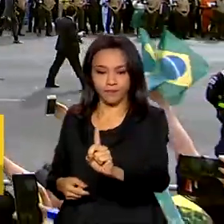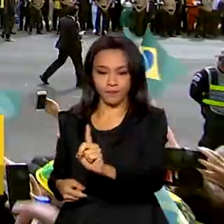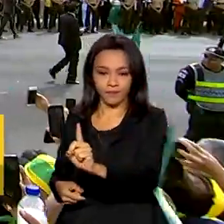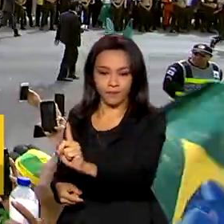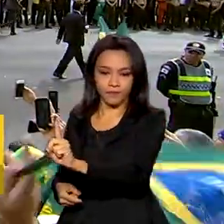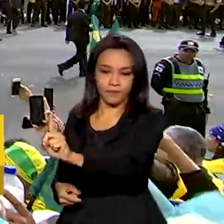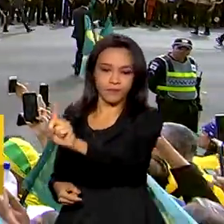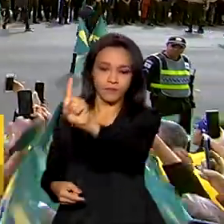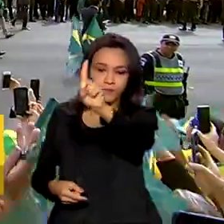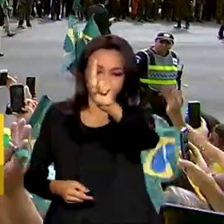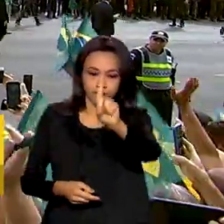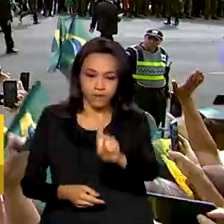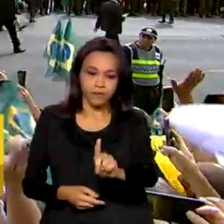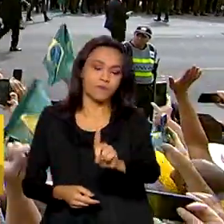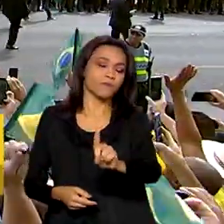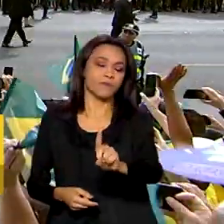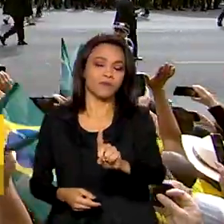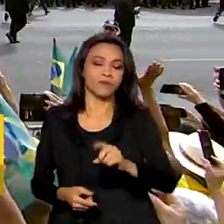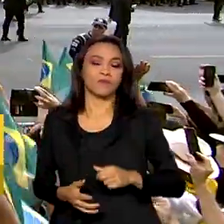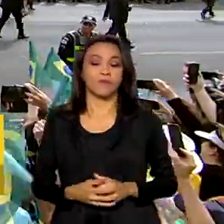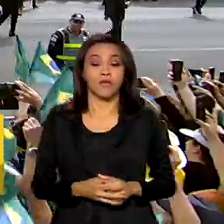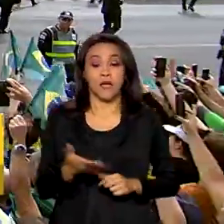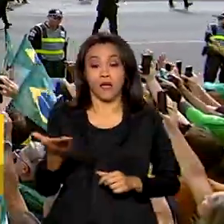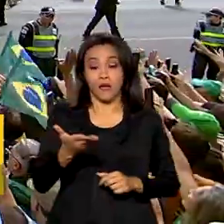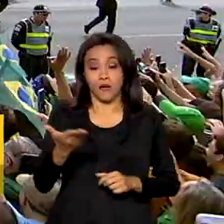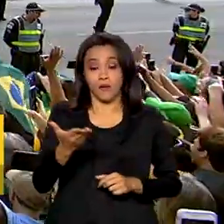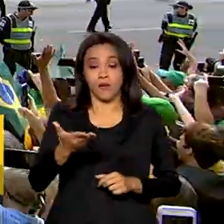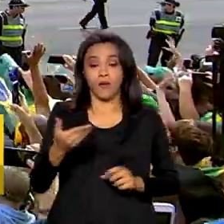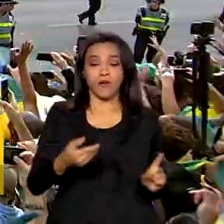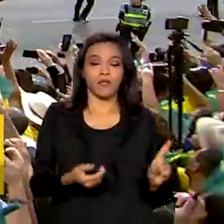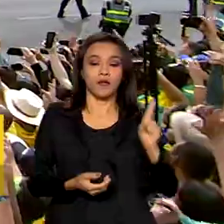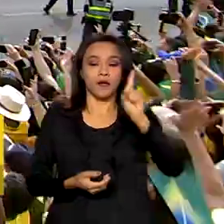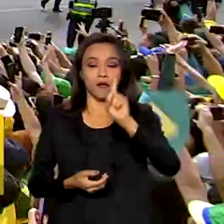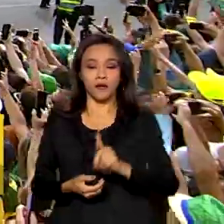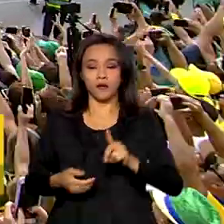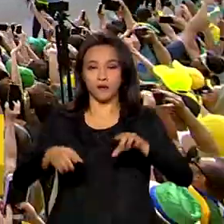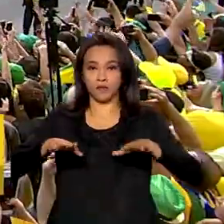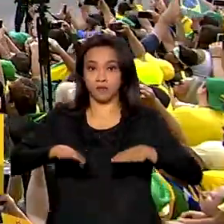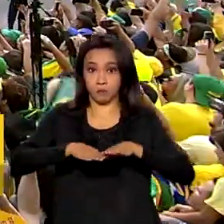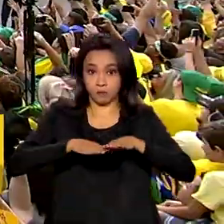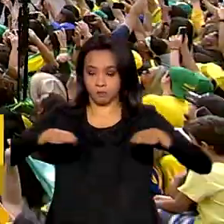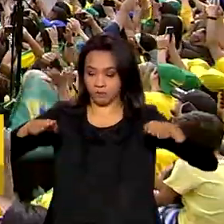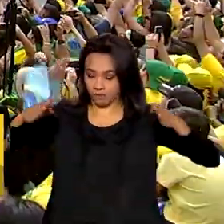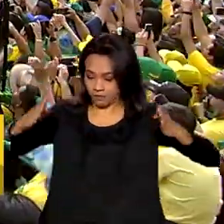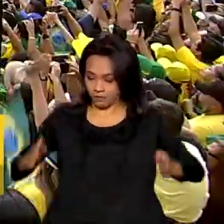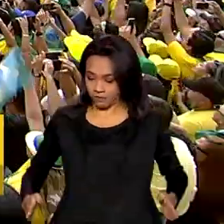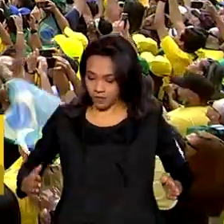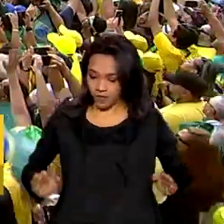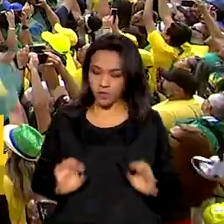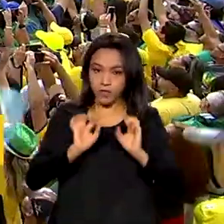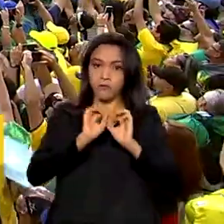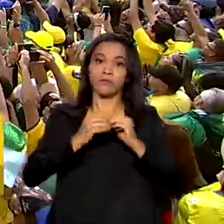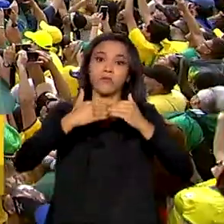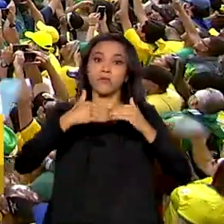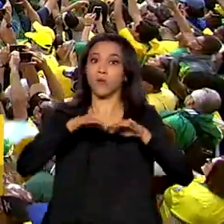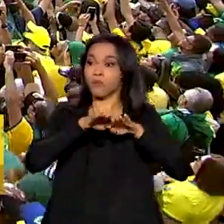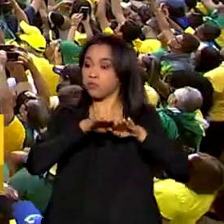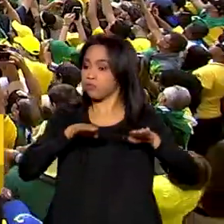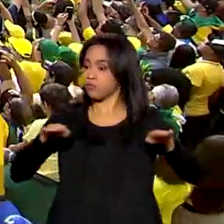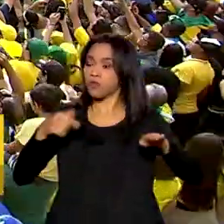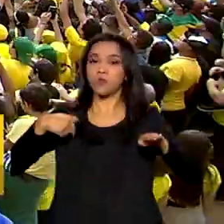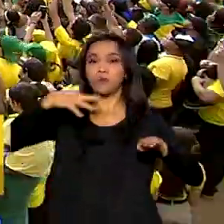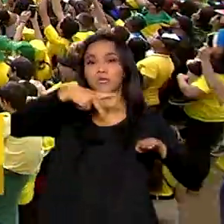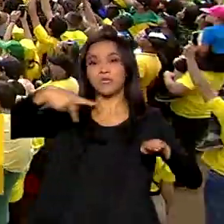de fato, ele está ali perto. Ele está retornando agora, né, para o palanque, a tribuna presidencial, já